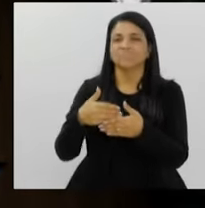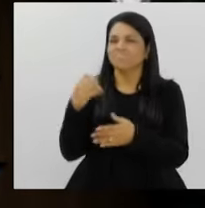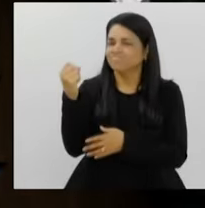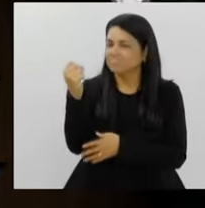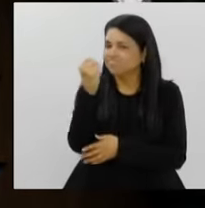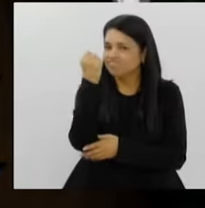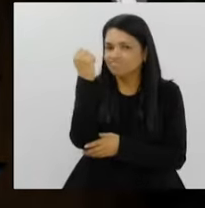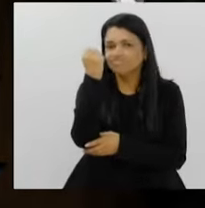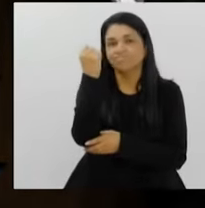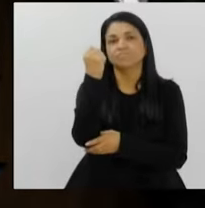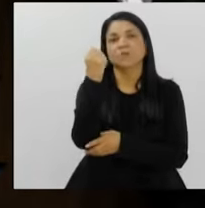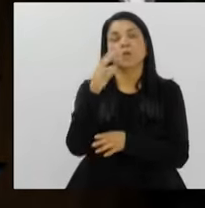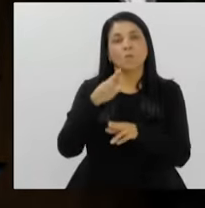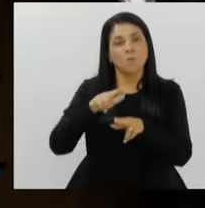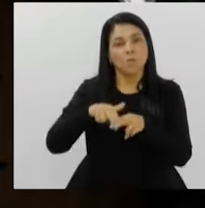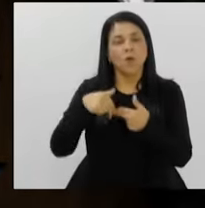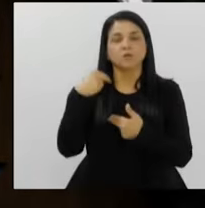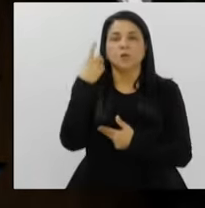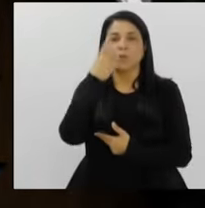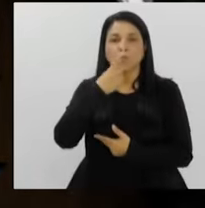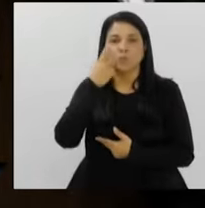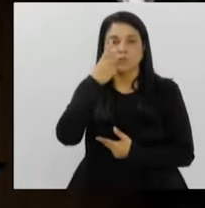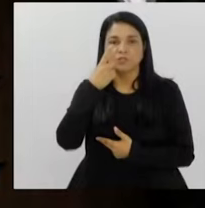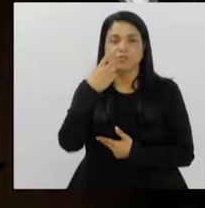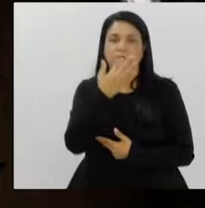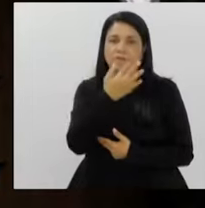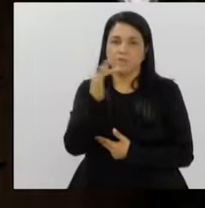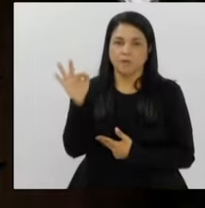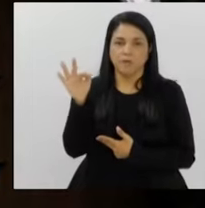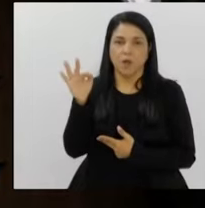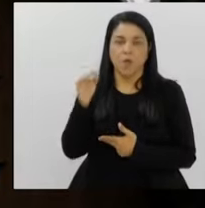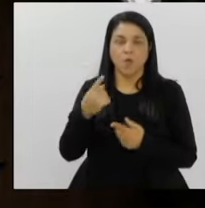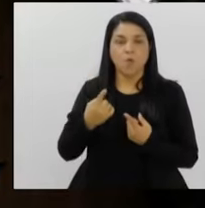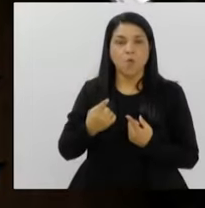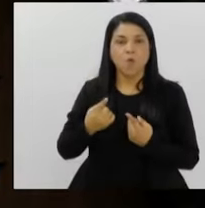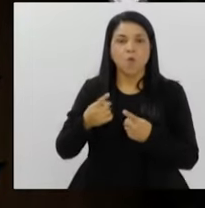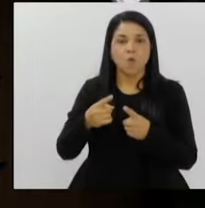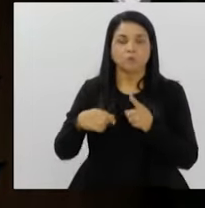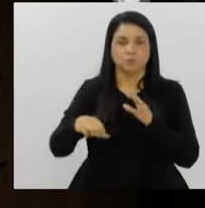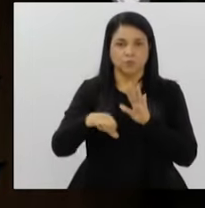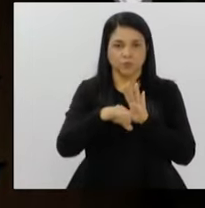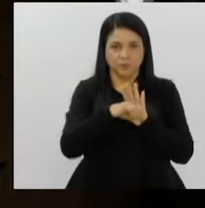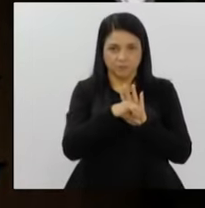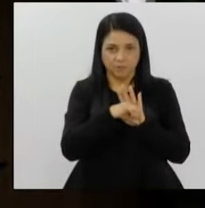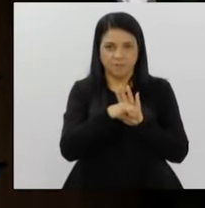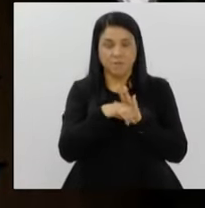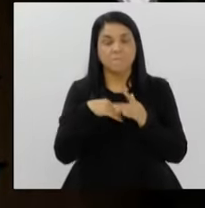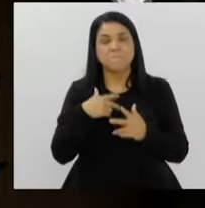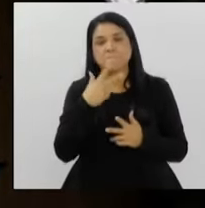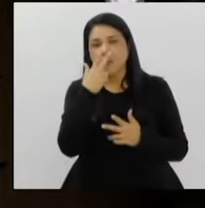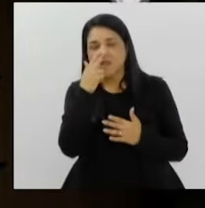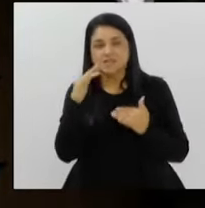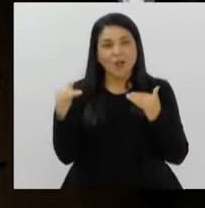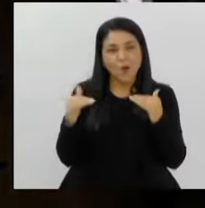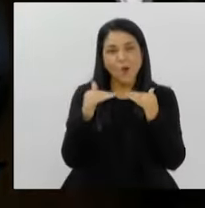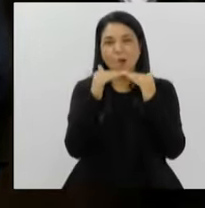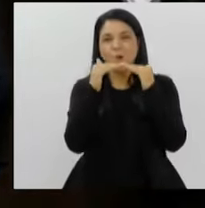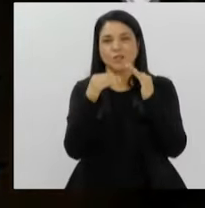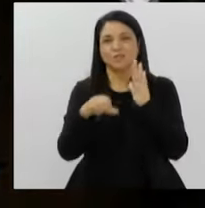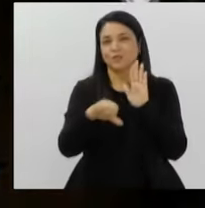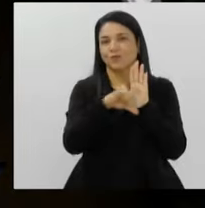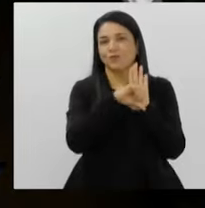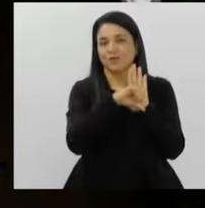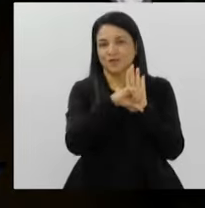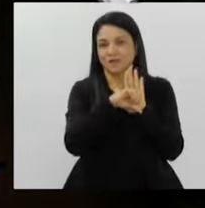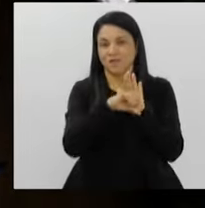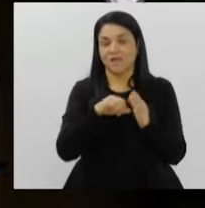por conta da política federal de combate à criminalidade. É uma complacência com o crime organizado. Essa maldita